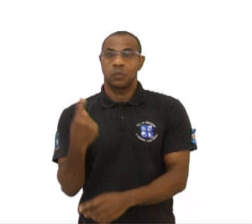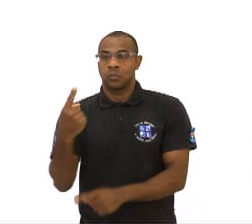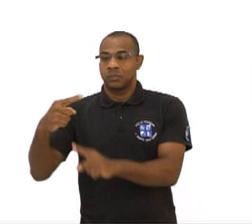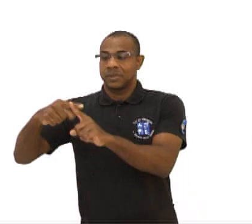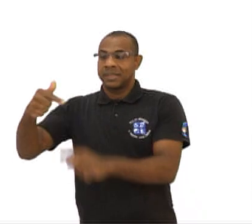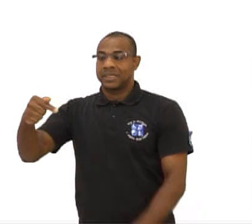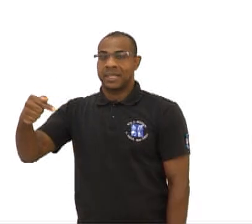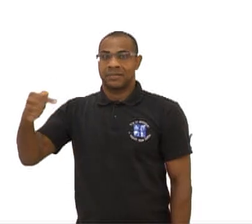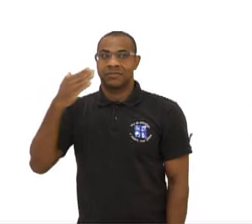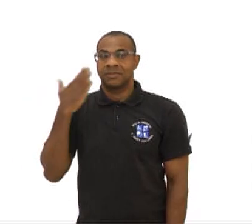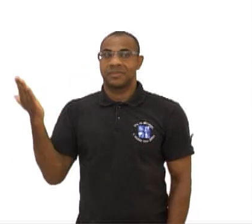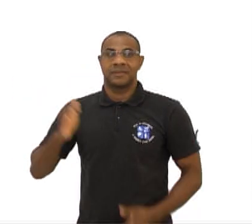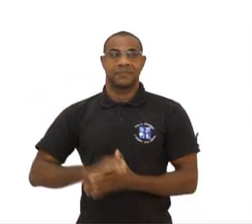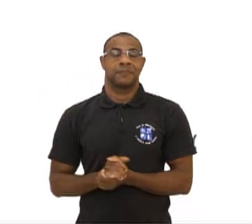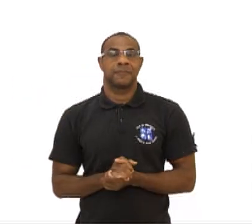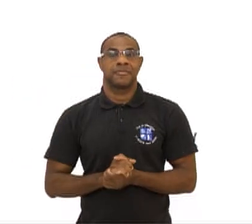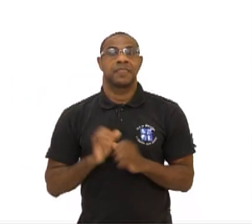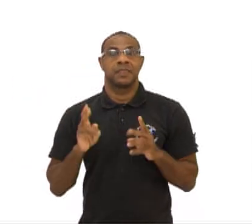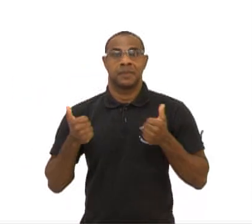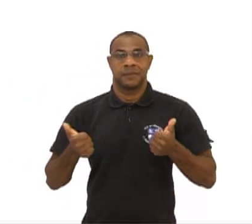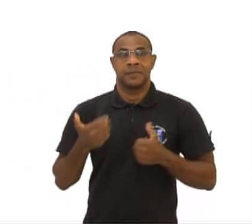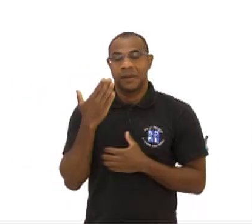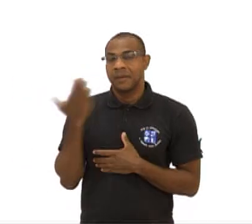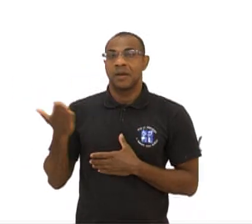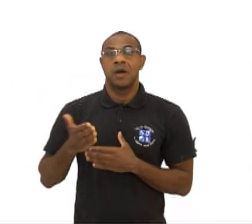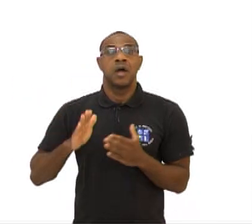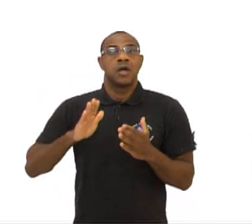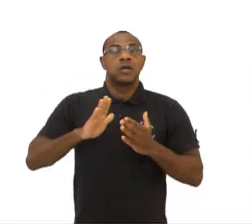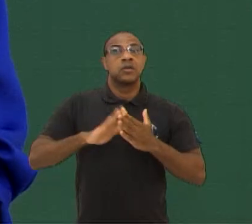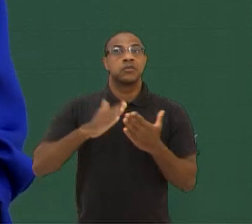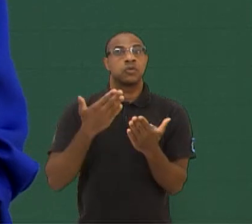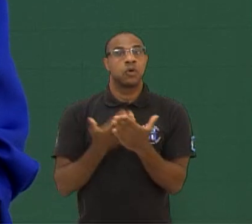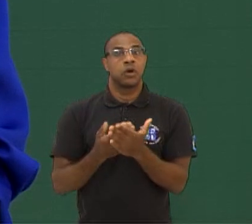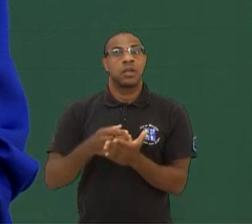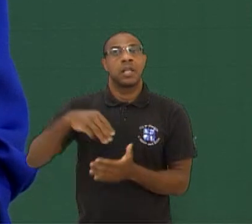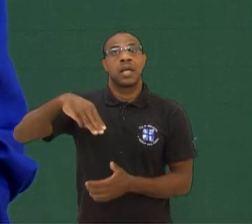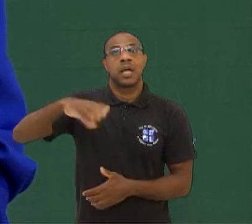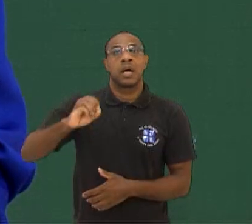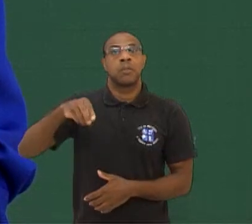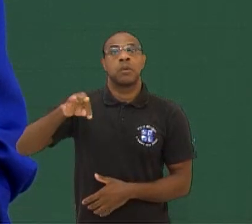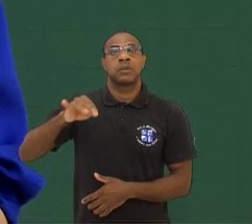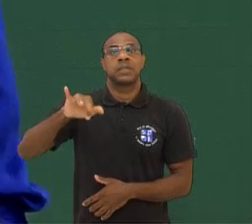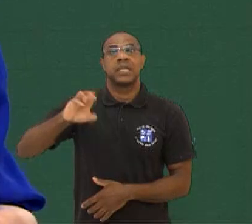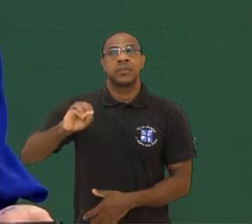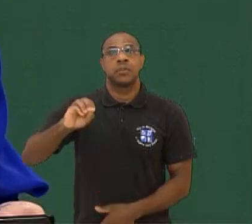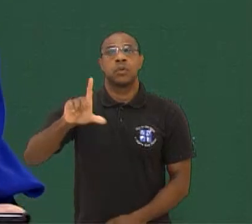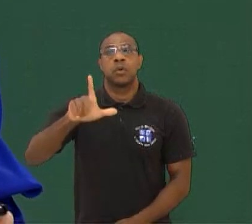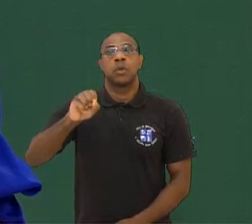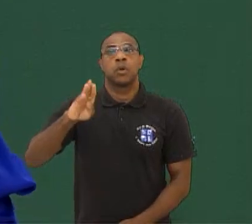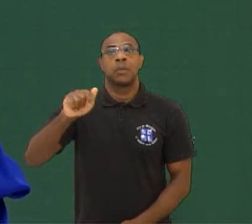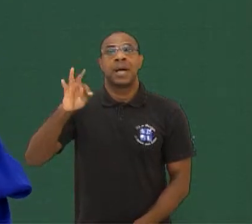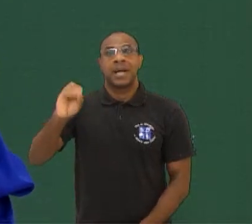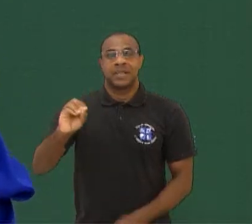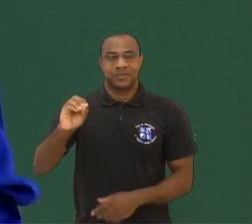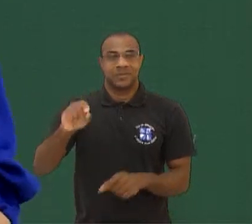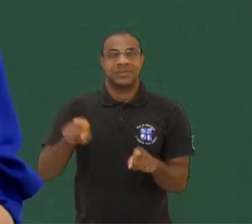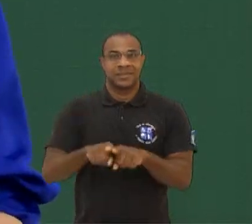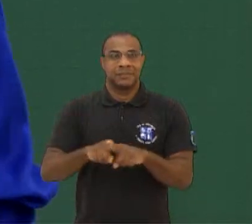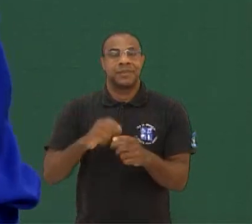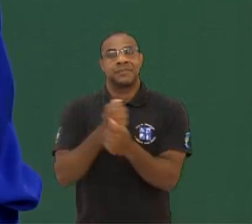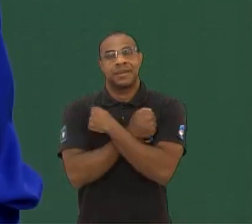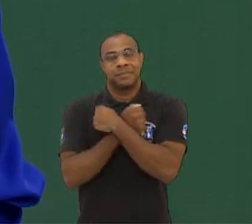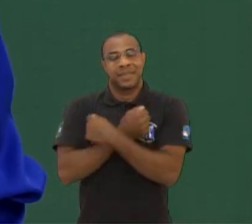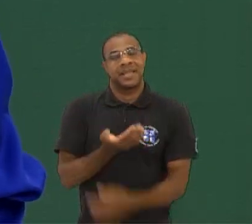Certinho? Pessoal que está mandando mensagem aqui, o Colégio Monteiro Lobato está participando muito com a gente. Pessoal de Nova Esperança do Sudoeste.